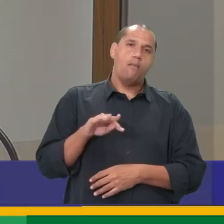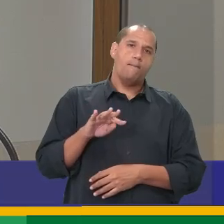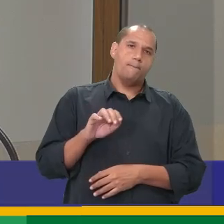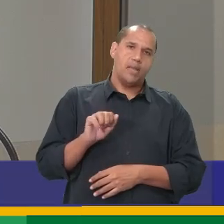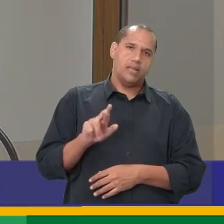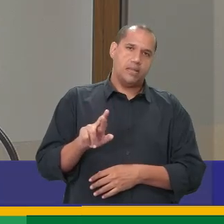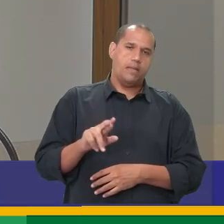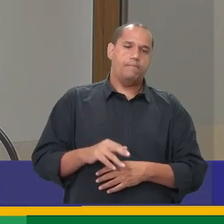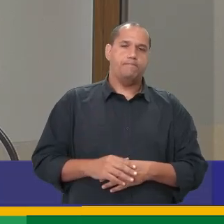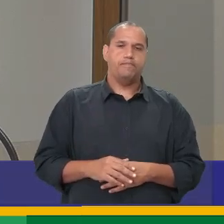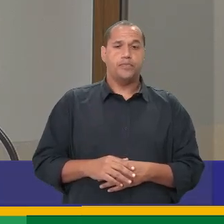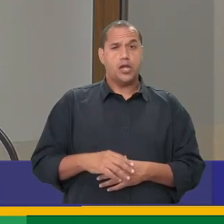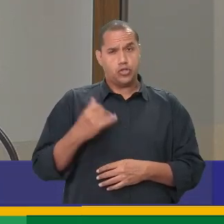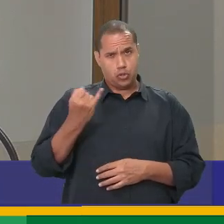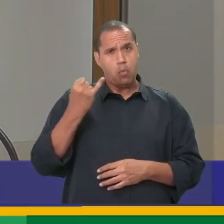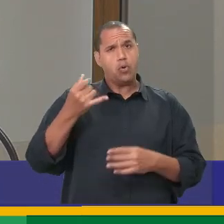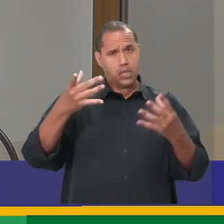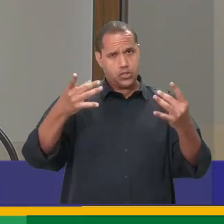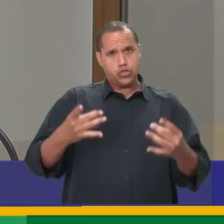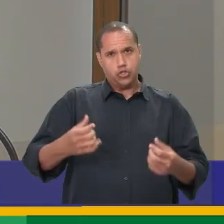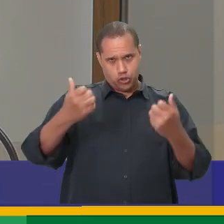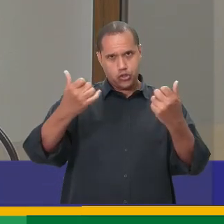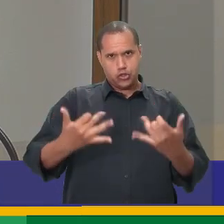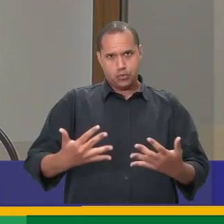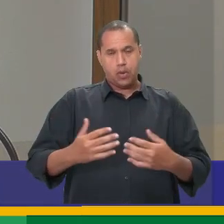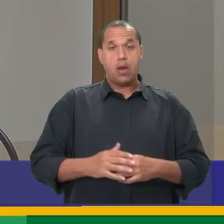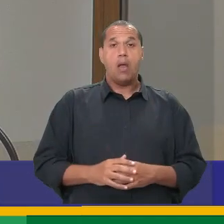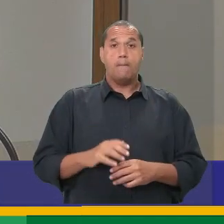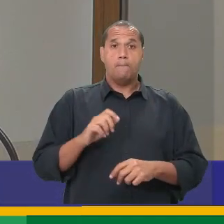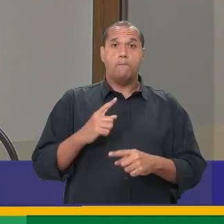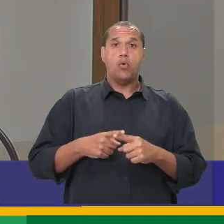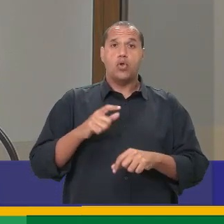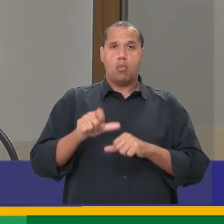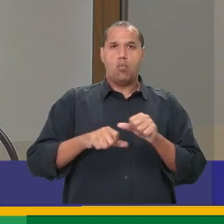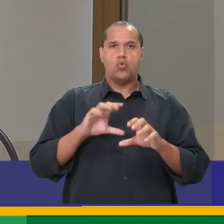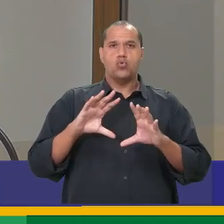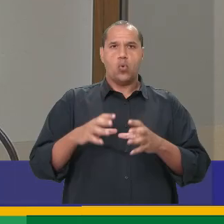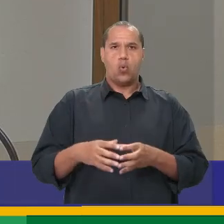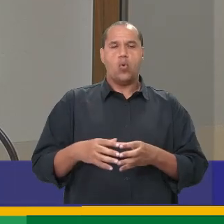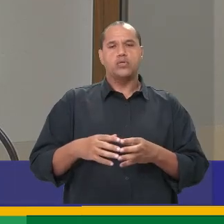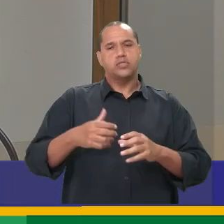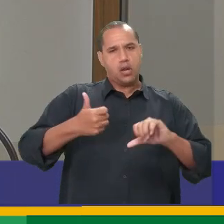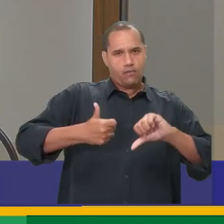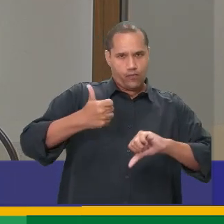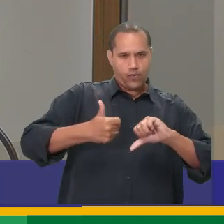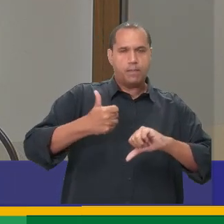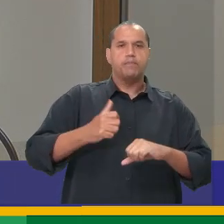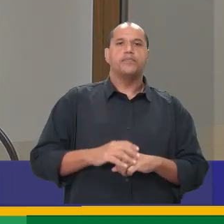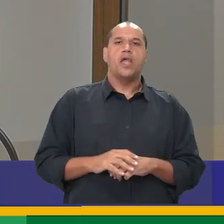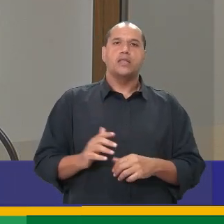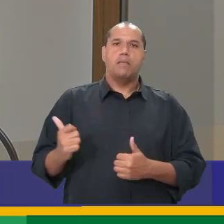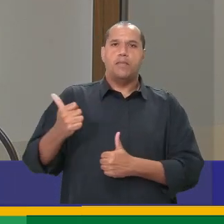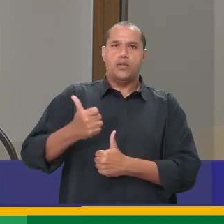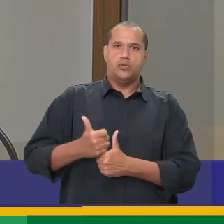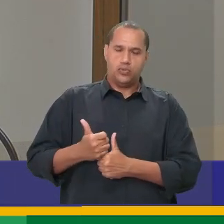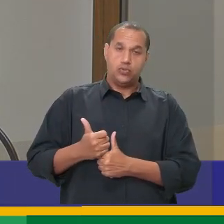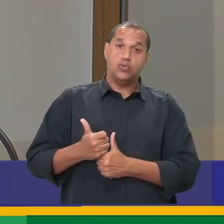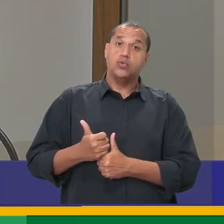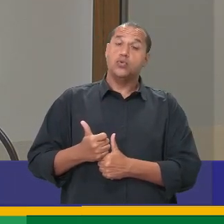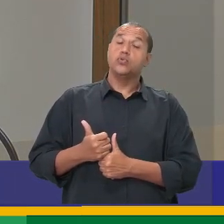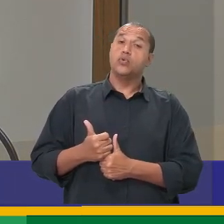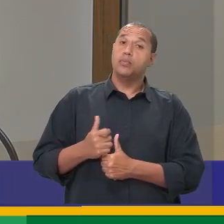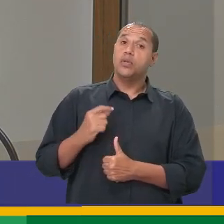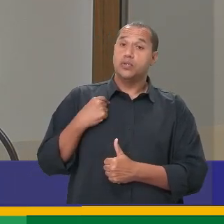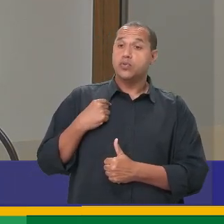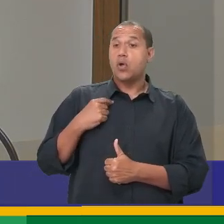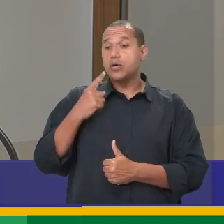importante que os parlamentares precisam saber ela altera o conselho deliberativo do fomentar substitui a Federação dos trabalhadores da indústria nos estos de